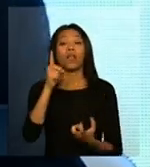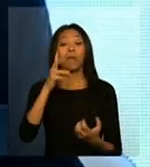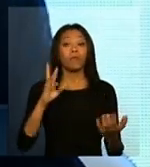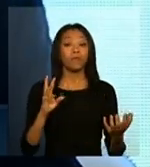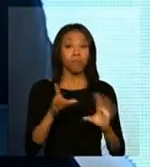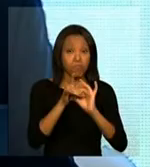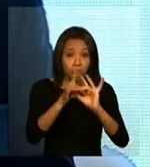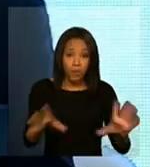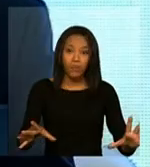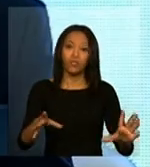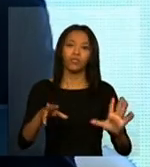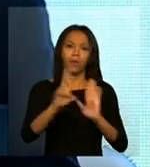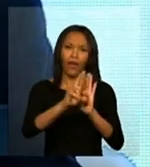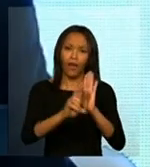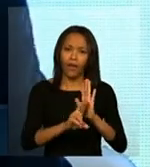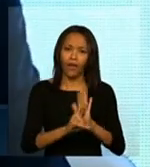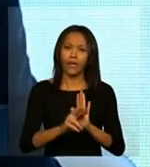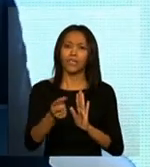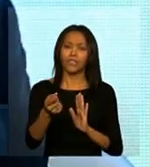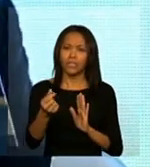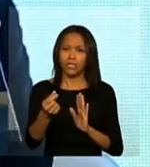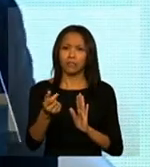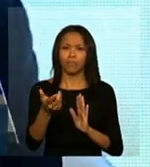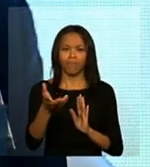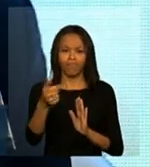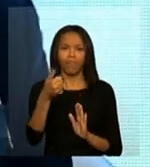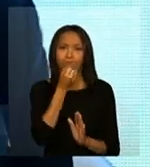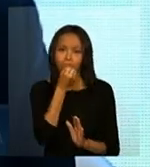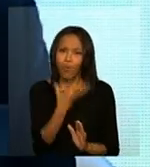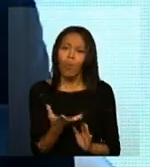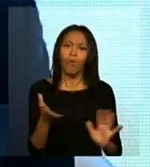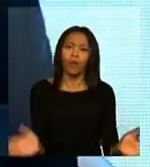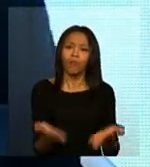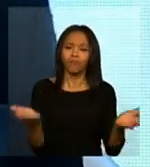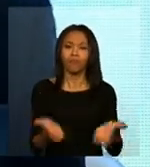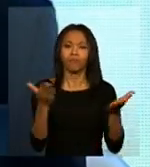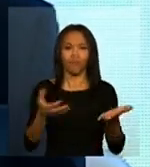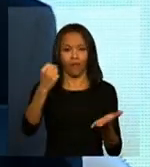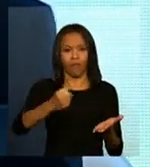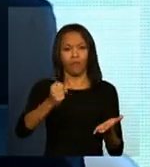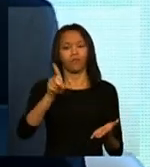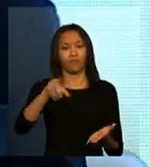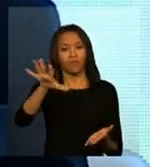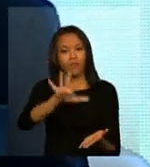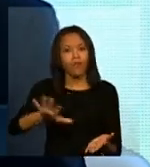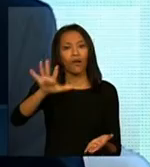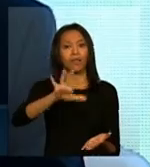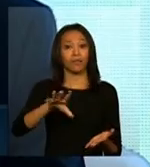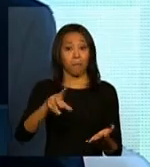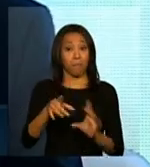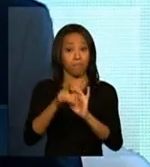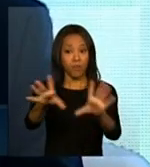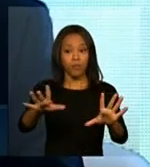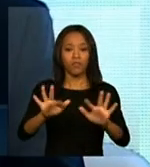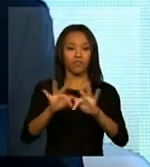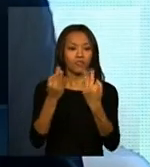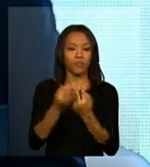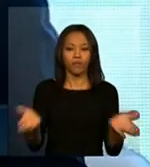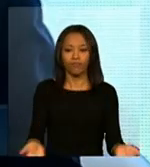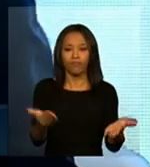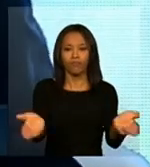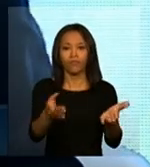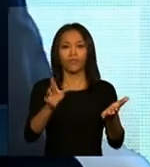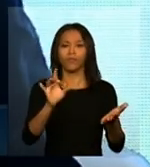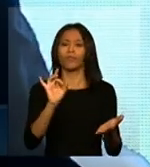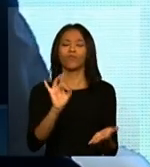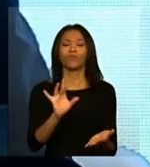a revitalização de bacias leiteiras importantes do semiárido brasileiro, né, colocando essa perspectiva para aquelas famílias que estão lá. Mas não